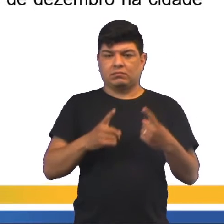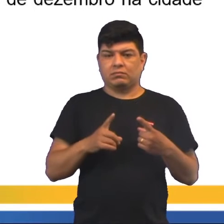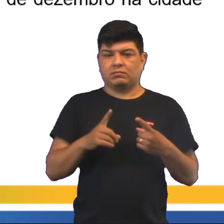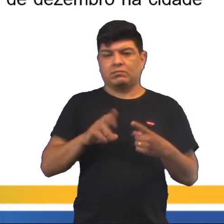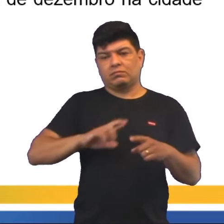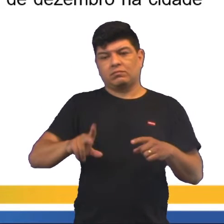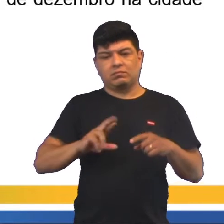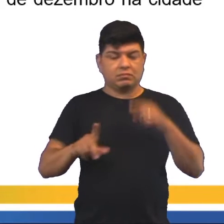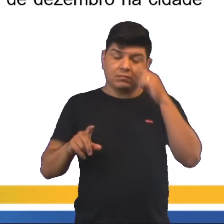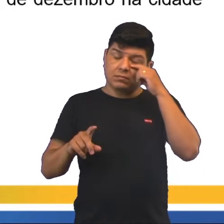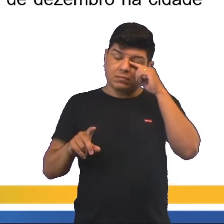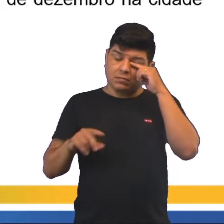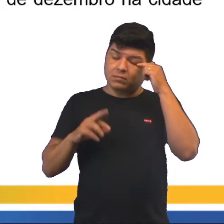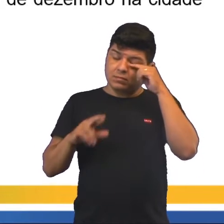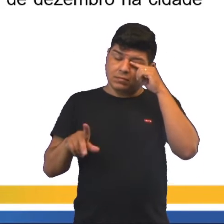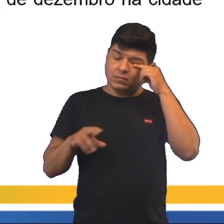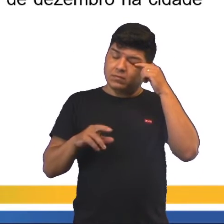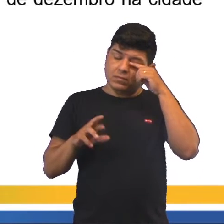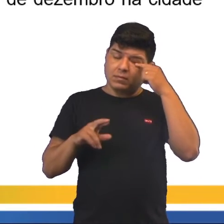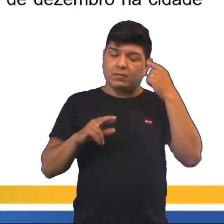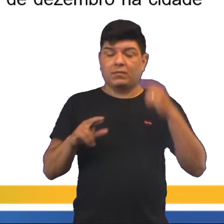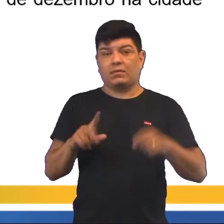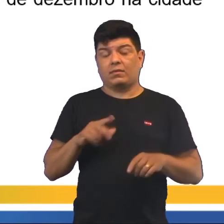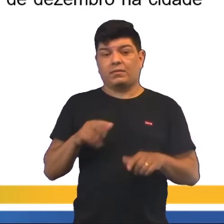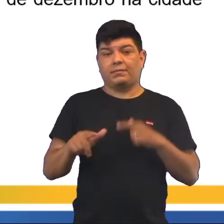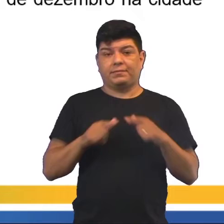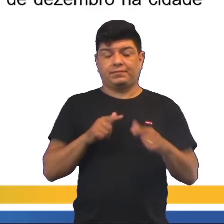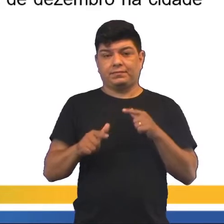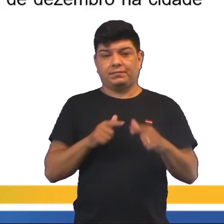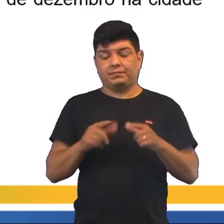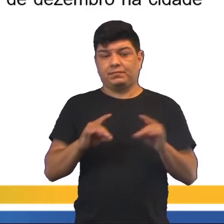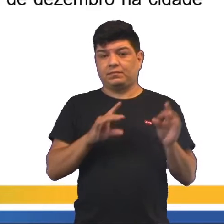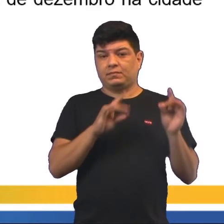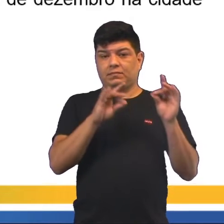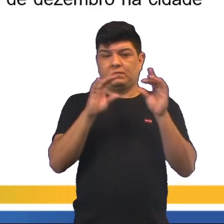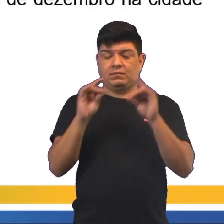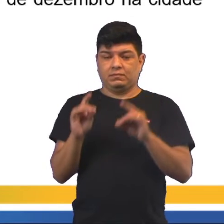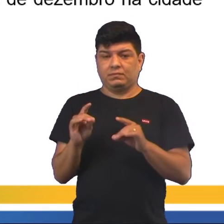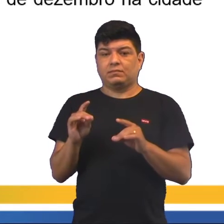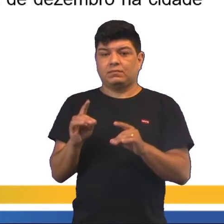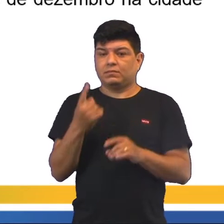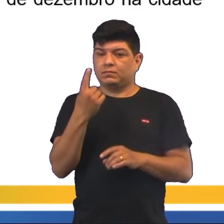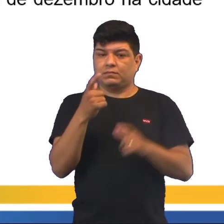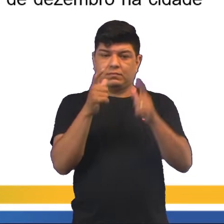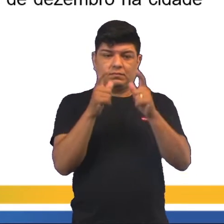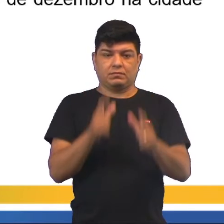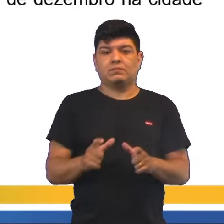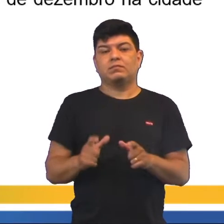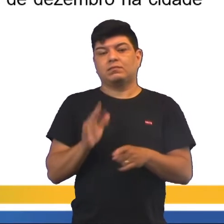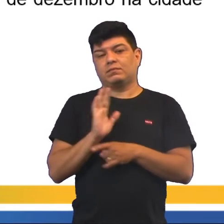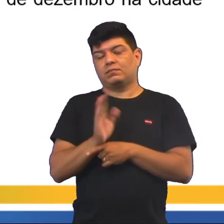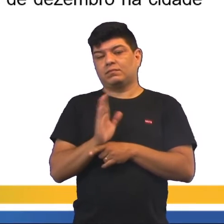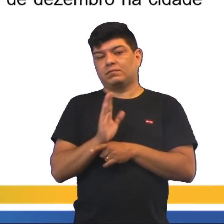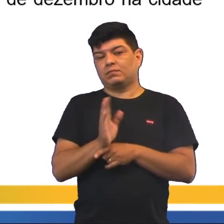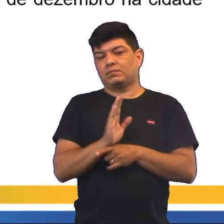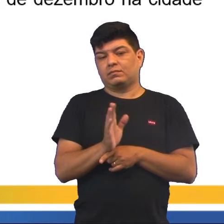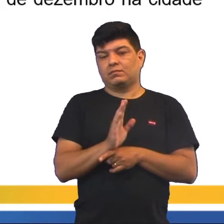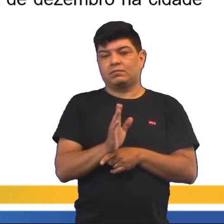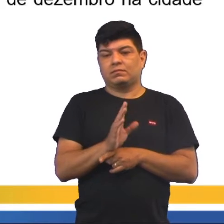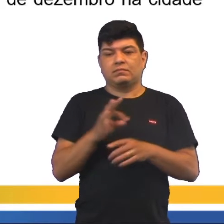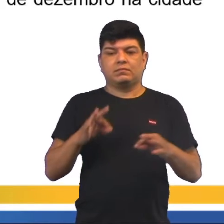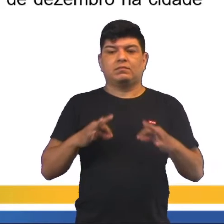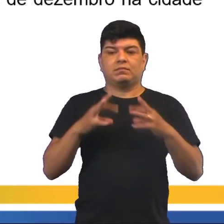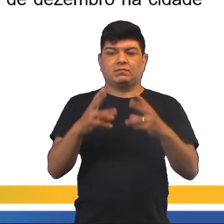Então não está falando aqui trabalhando o som especificamente em um lugar, no cinema, mas